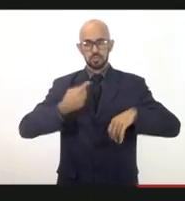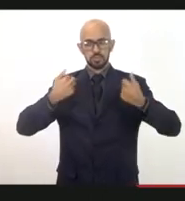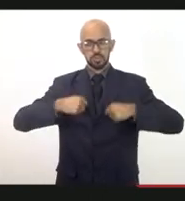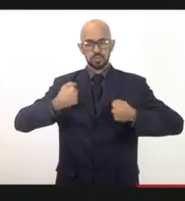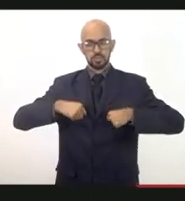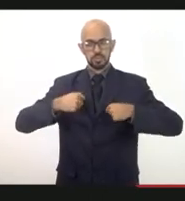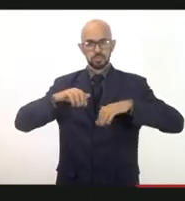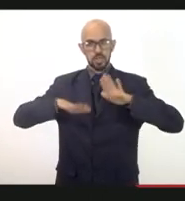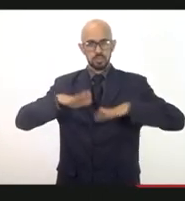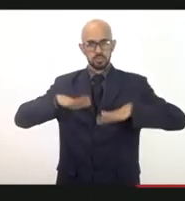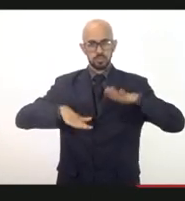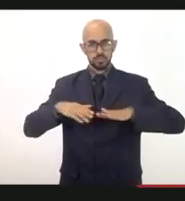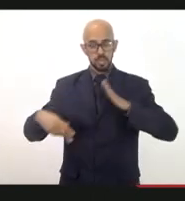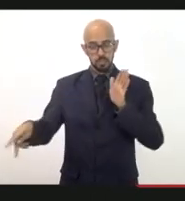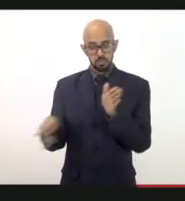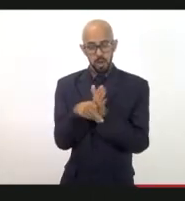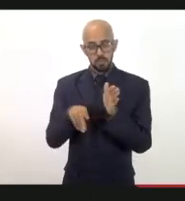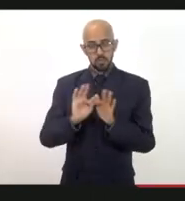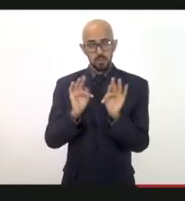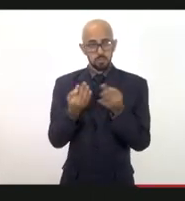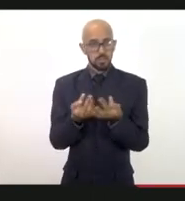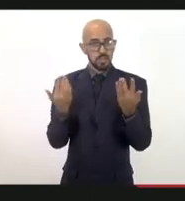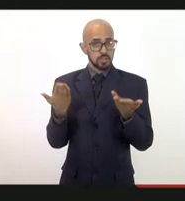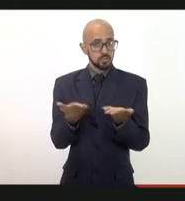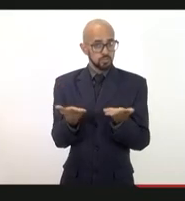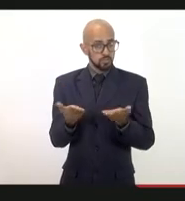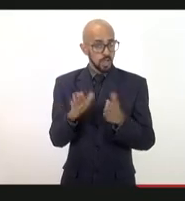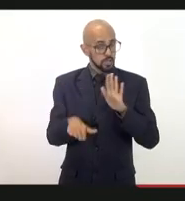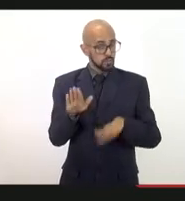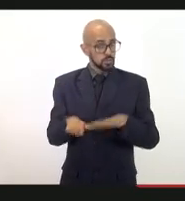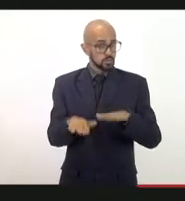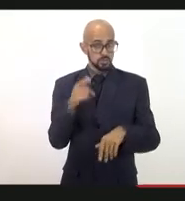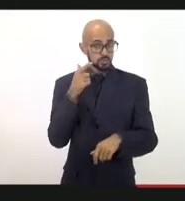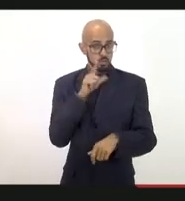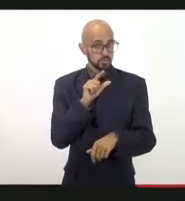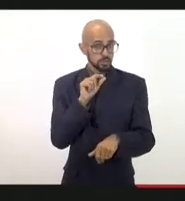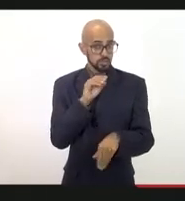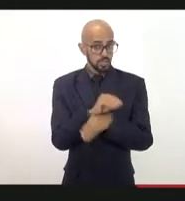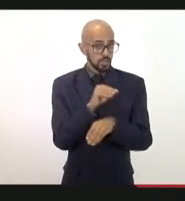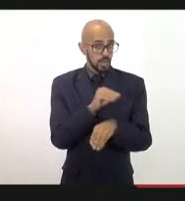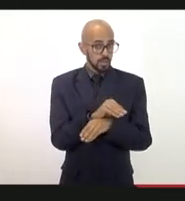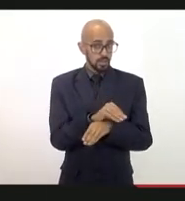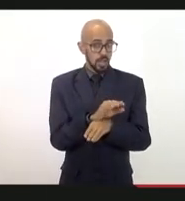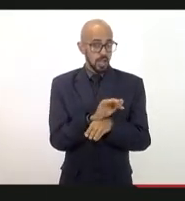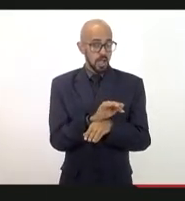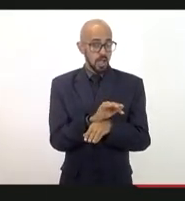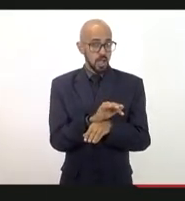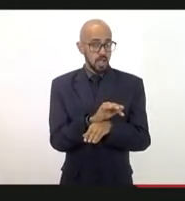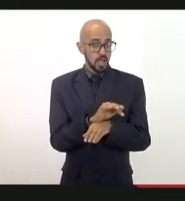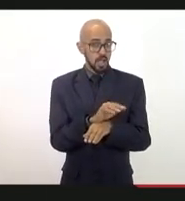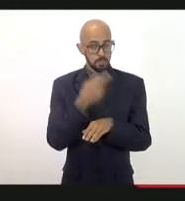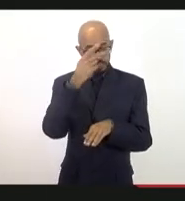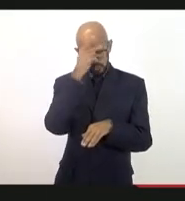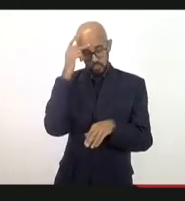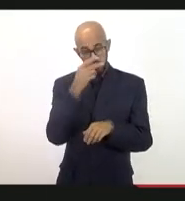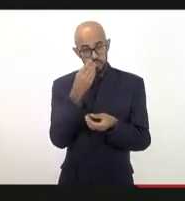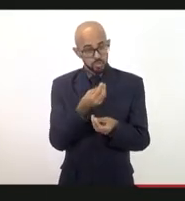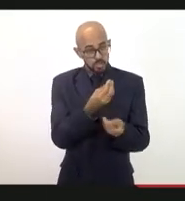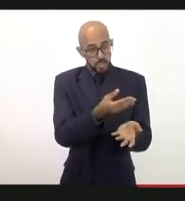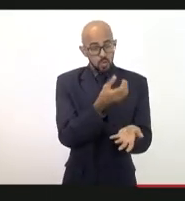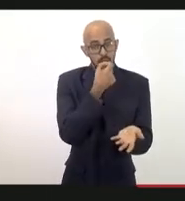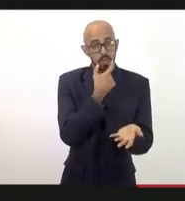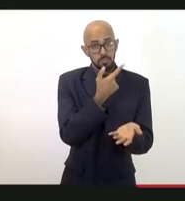a própria família não tem condições de tratar o paciente, de chegar e dar o remédio na boca